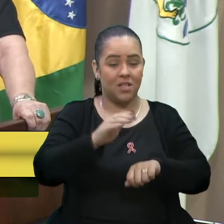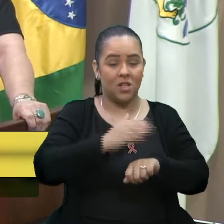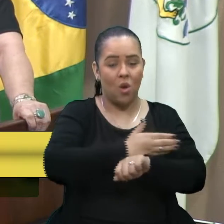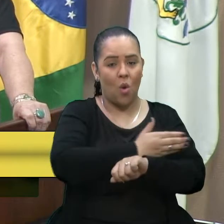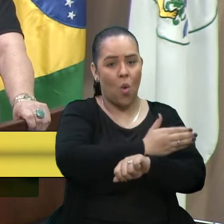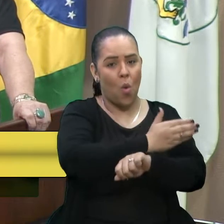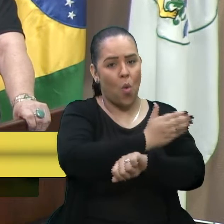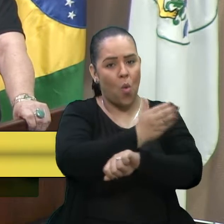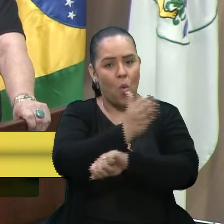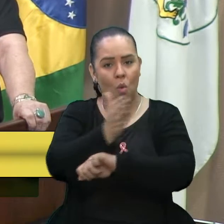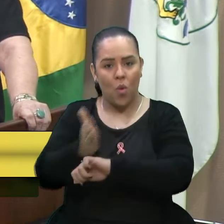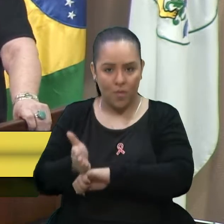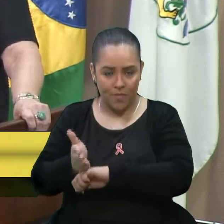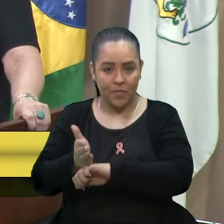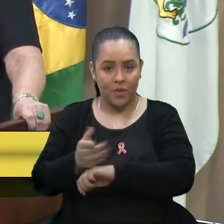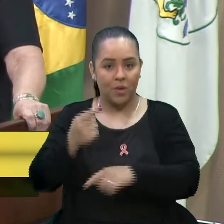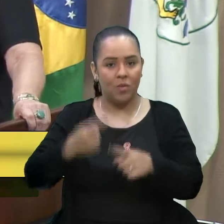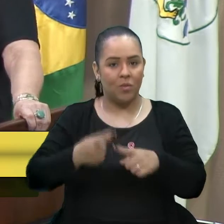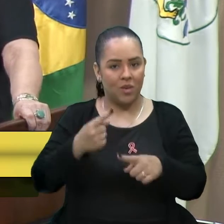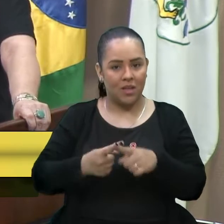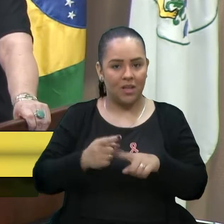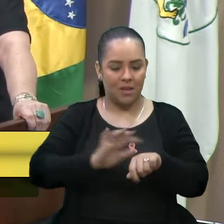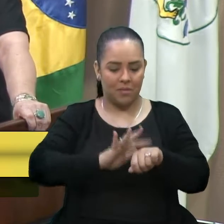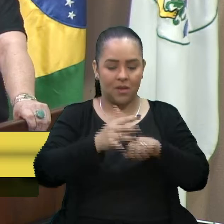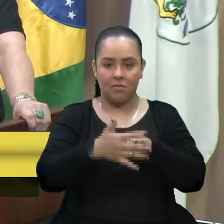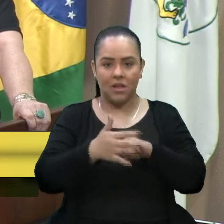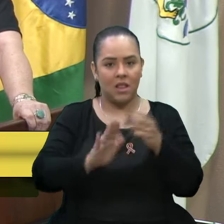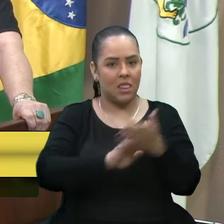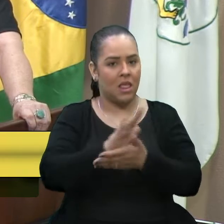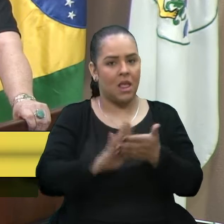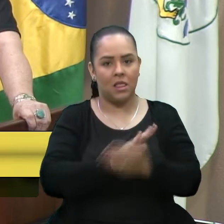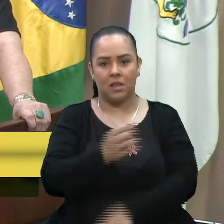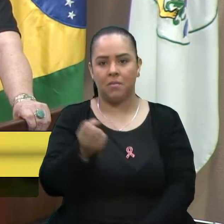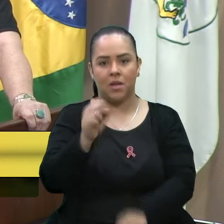fio. Porque durante a pandemia ninguém parou.